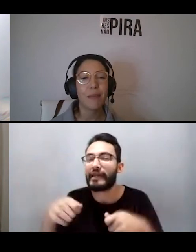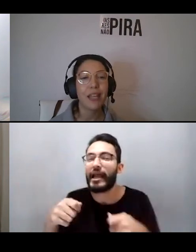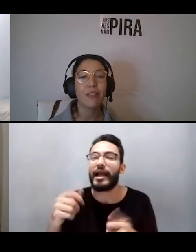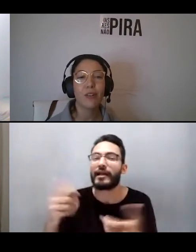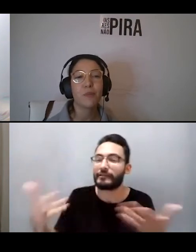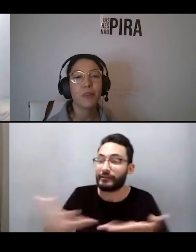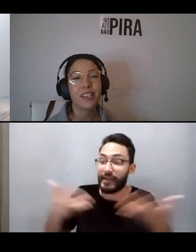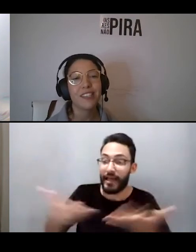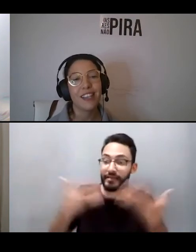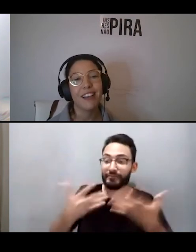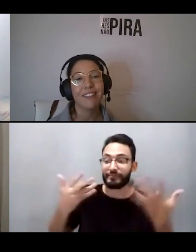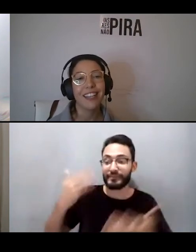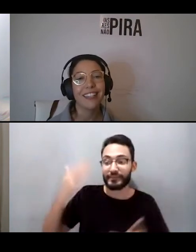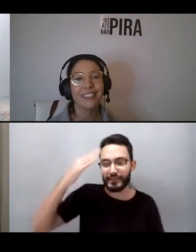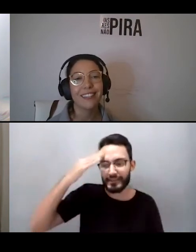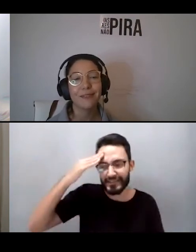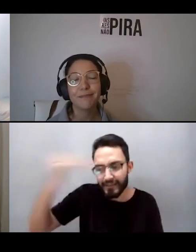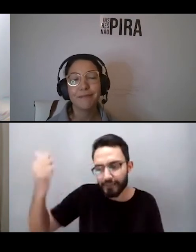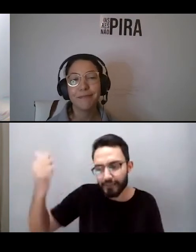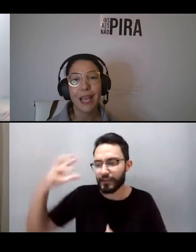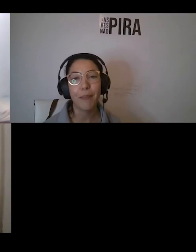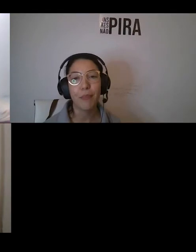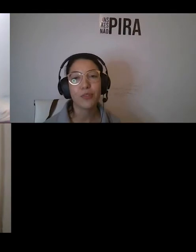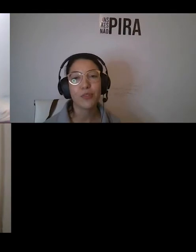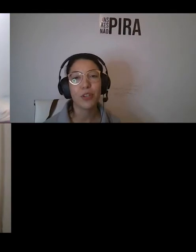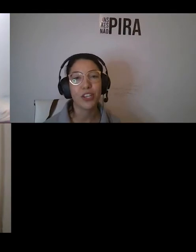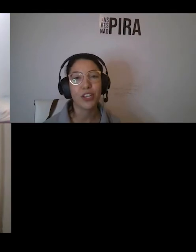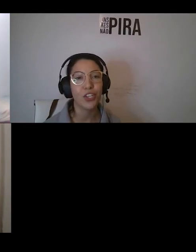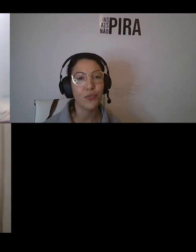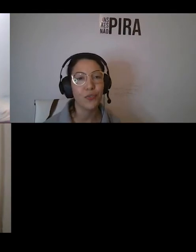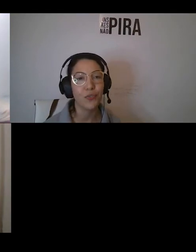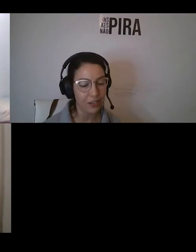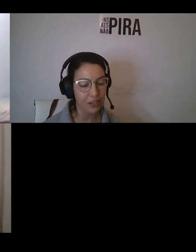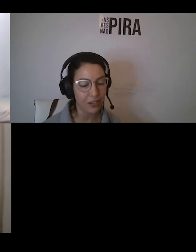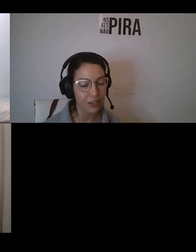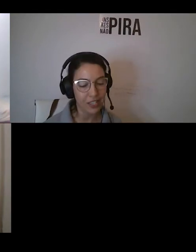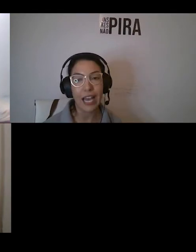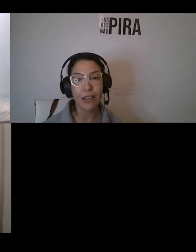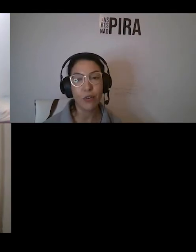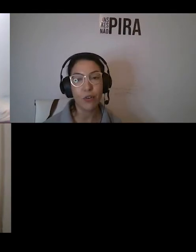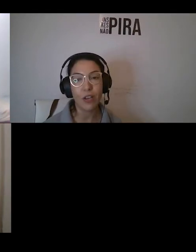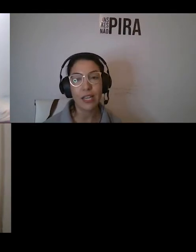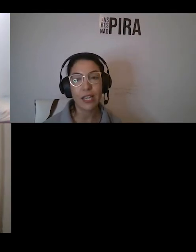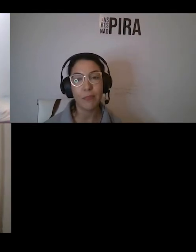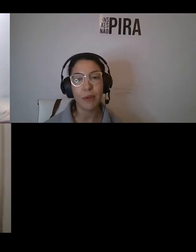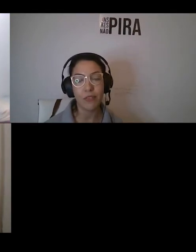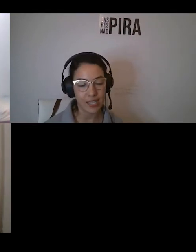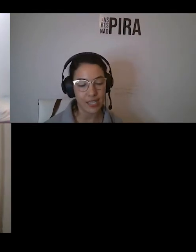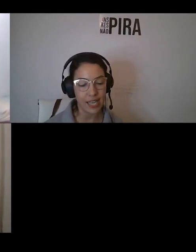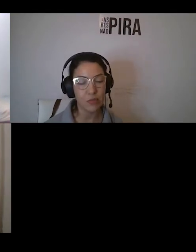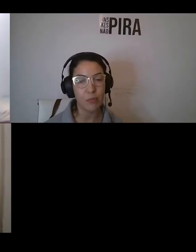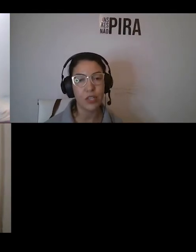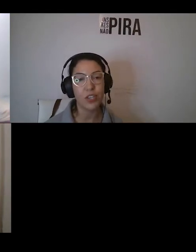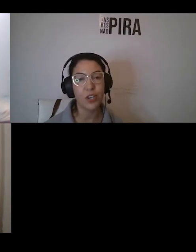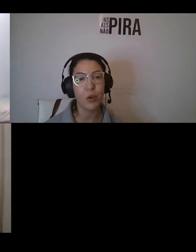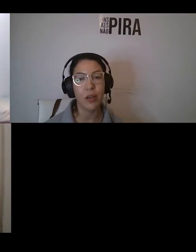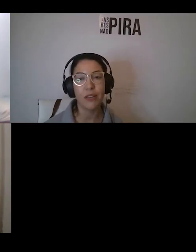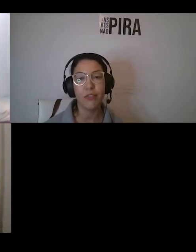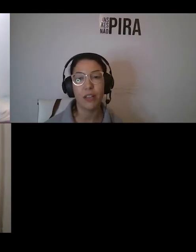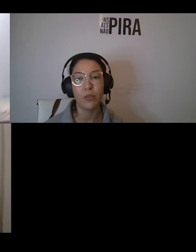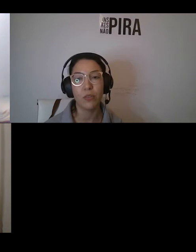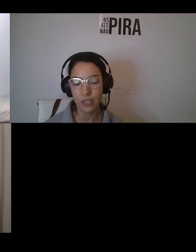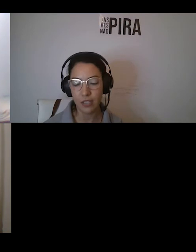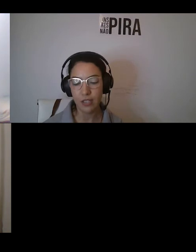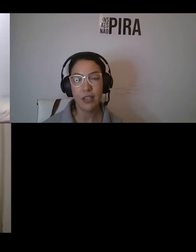engajamento e saber do nosso potencial, né? Então, é muito sobre o que a gente vive. Aí, vou colocar um link aqui para vocês do Mentir, como